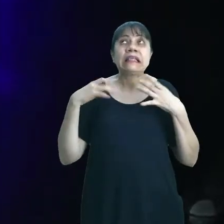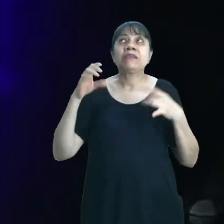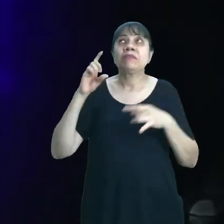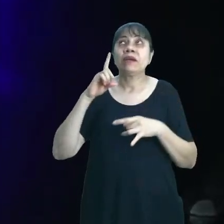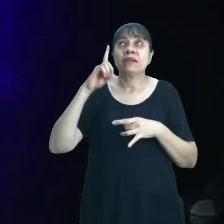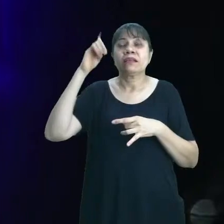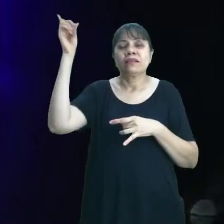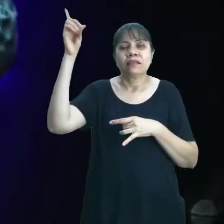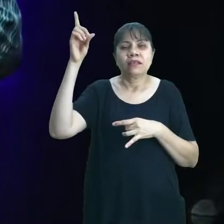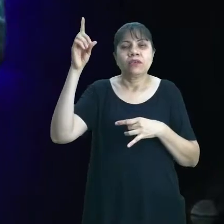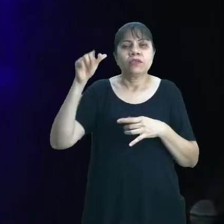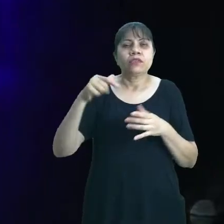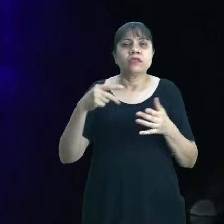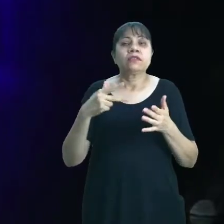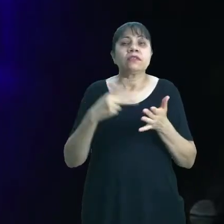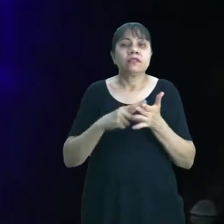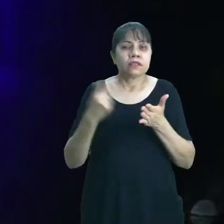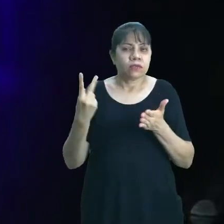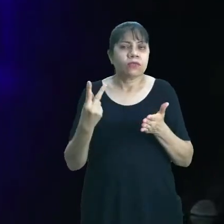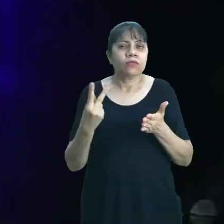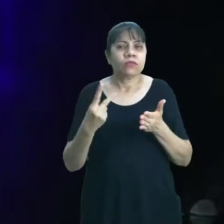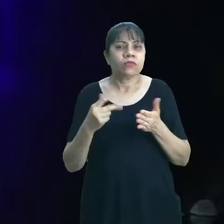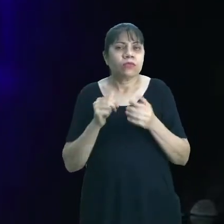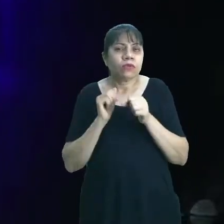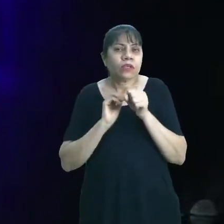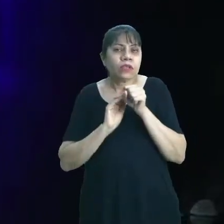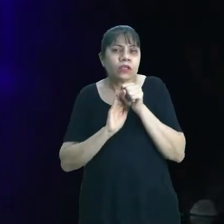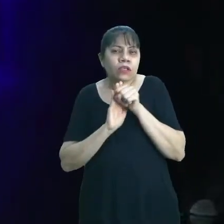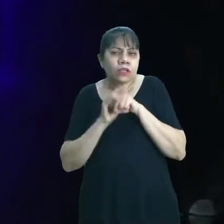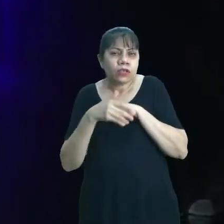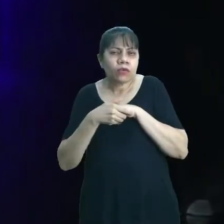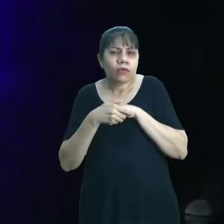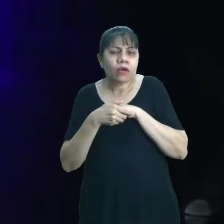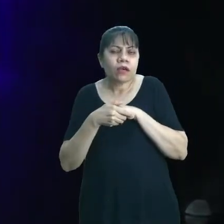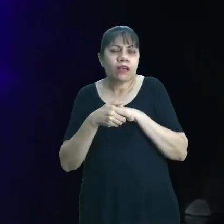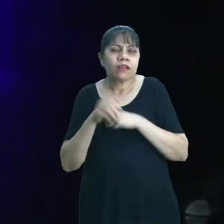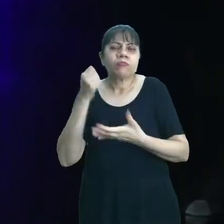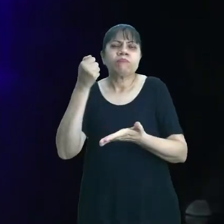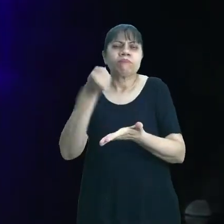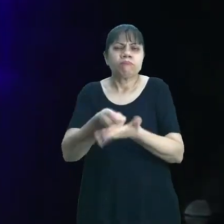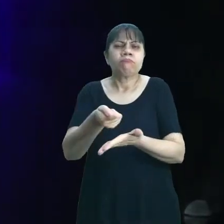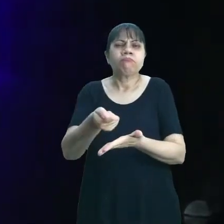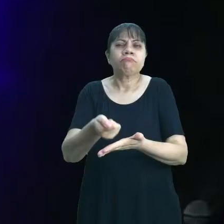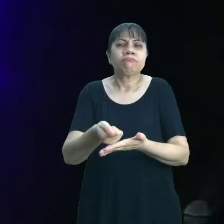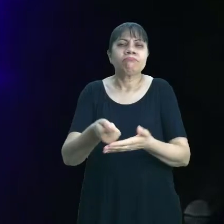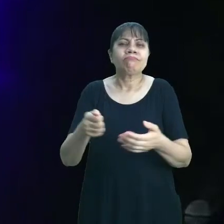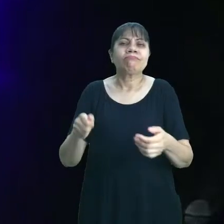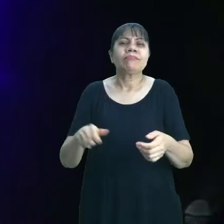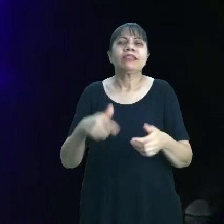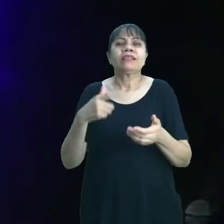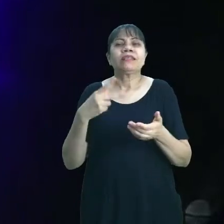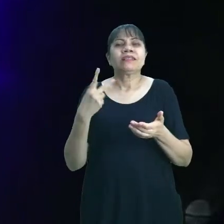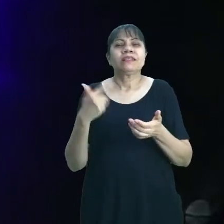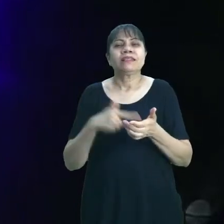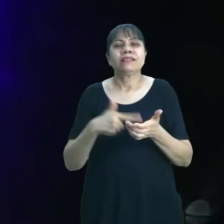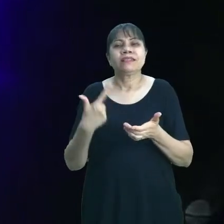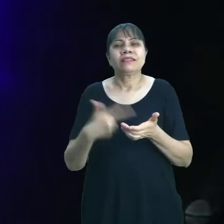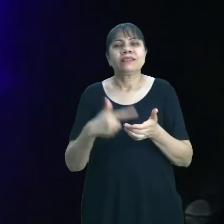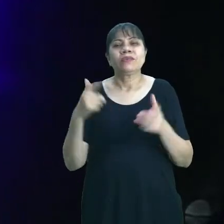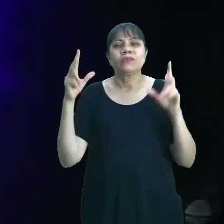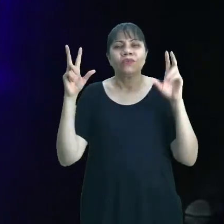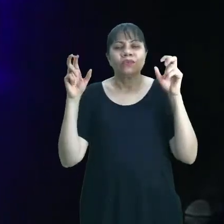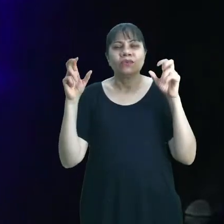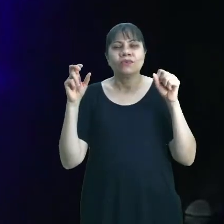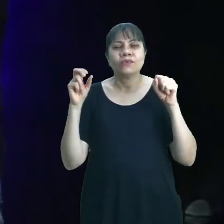segundo, e guarde os seus mandamentos. Segundo ponto, zelo aos mandamentos de